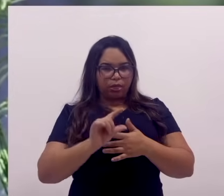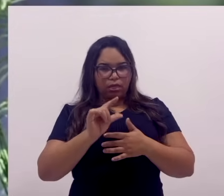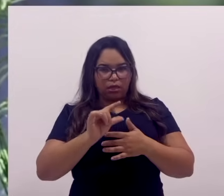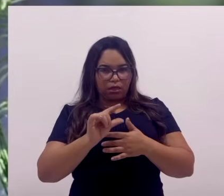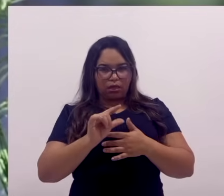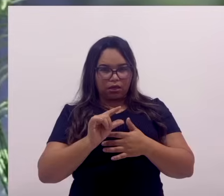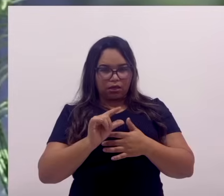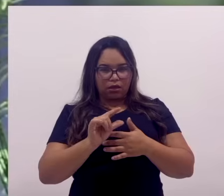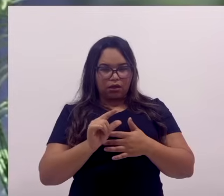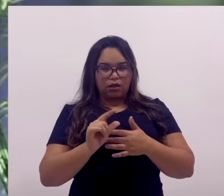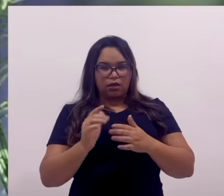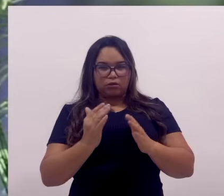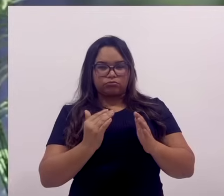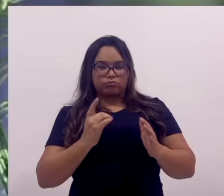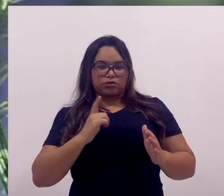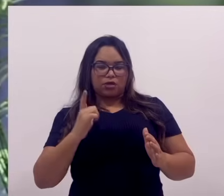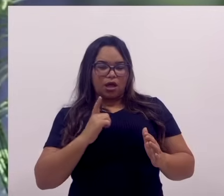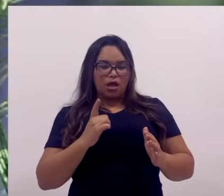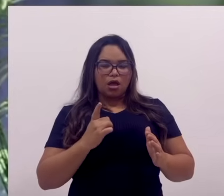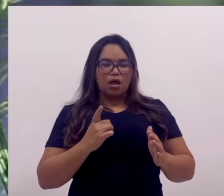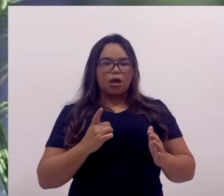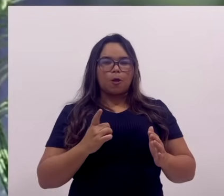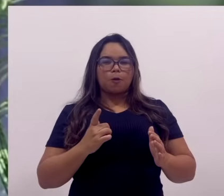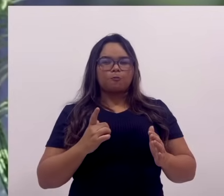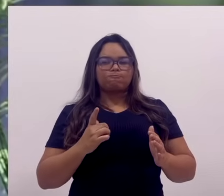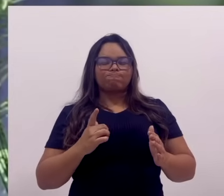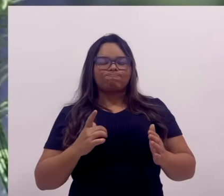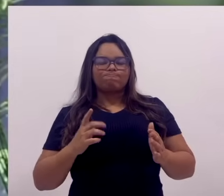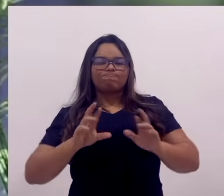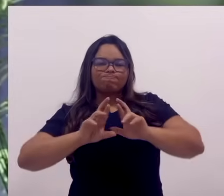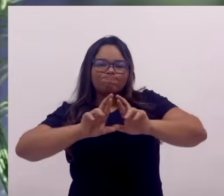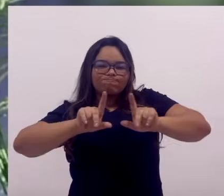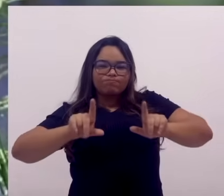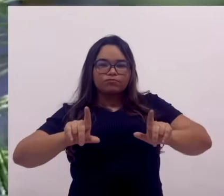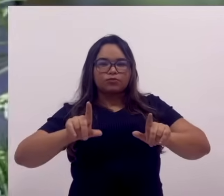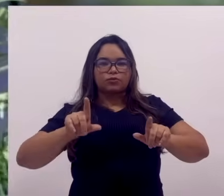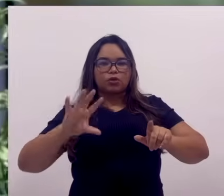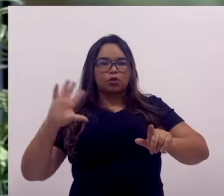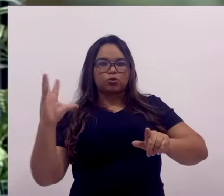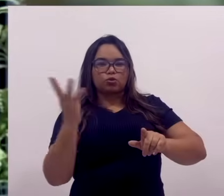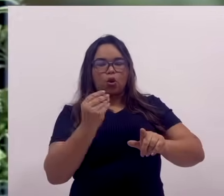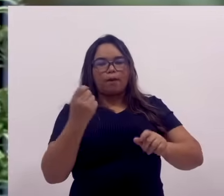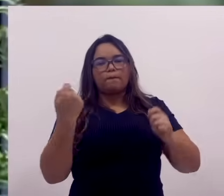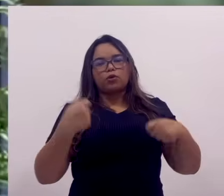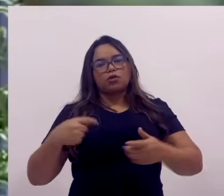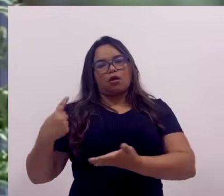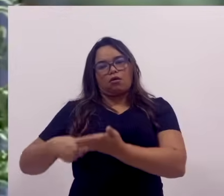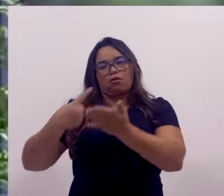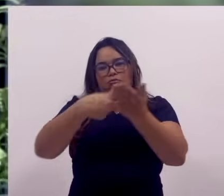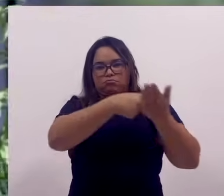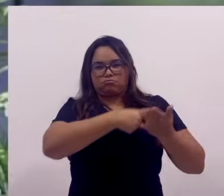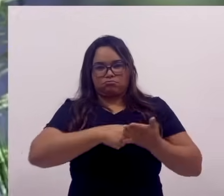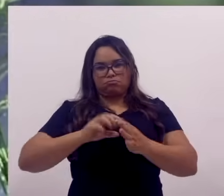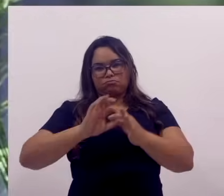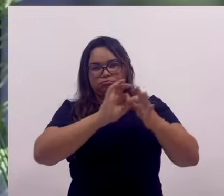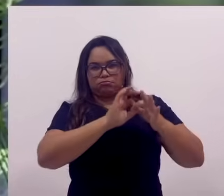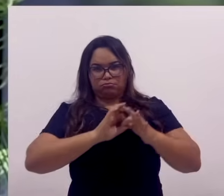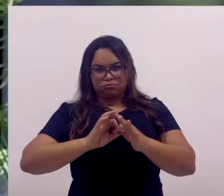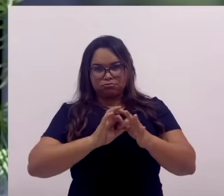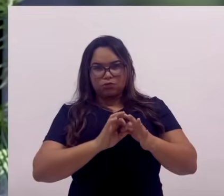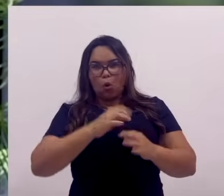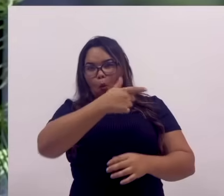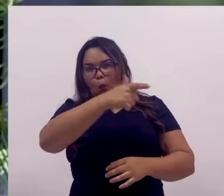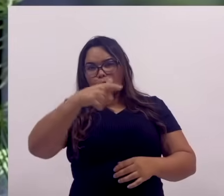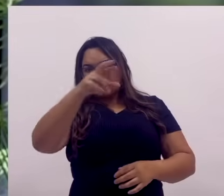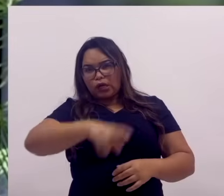um matrimônio entre as religiões. E Zoroastro pudesse aparecer igualmente junto a Jesus Cristo, e que Zeus também pudesse estar